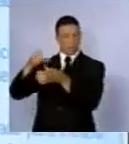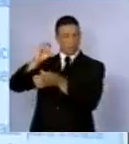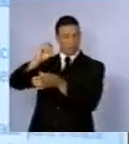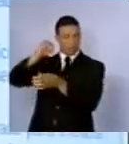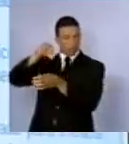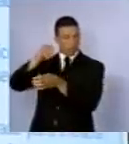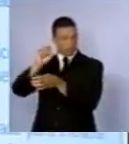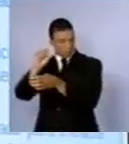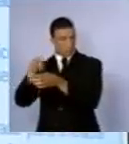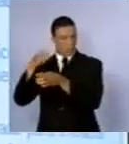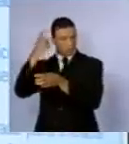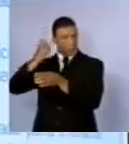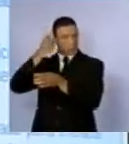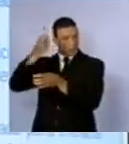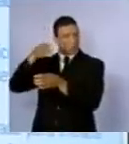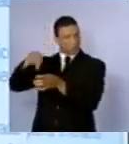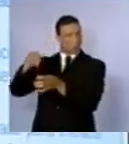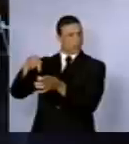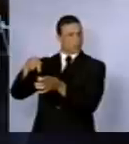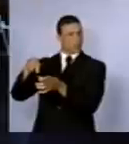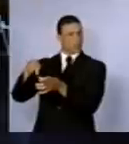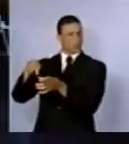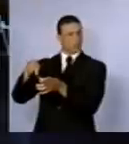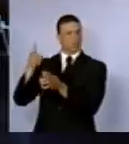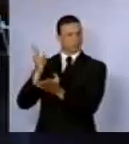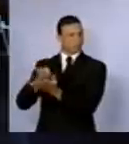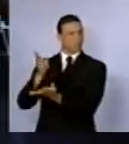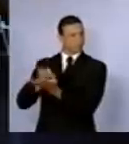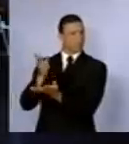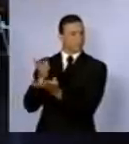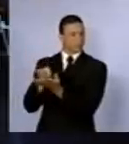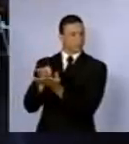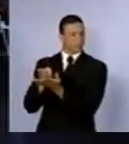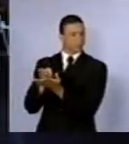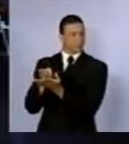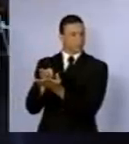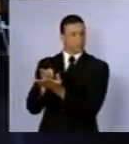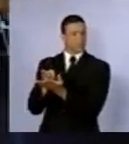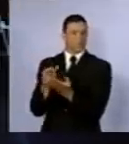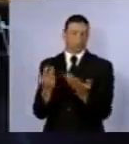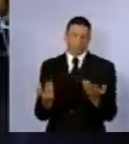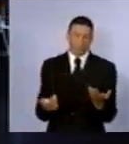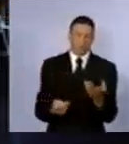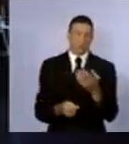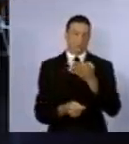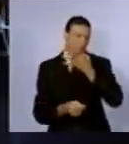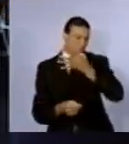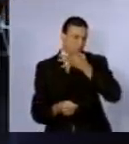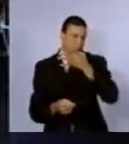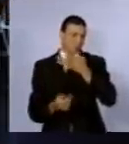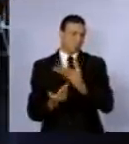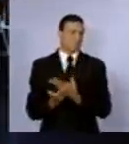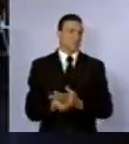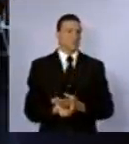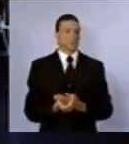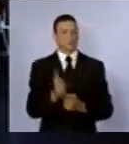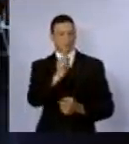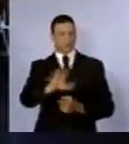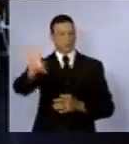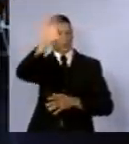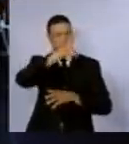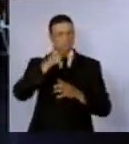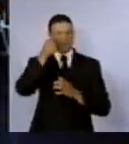fez parte das diretrizes e recomendações da OMS, né? E, de uma forma geral, a gente até utiliza aí,